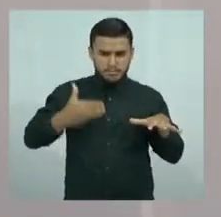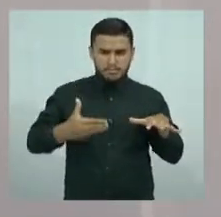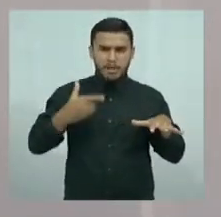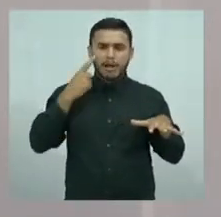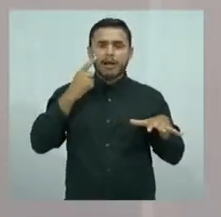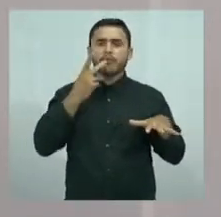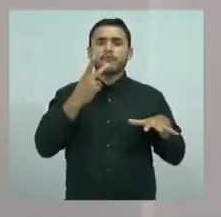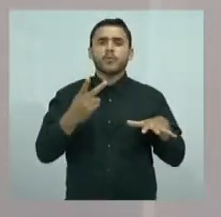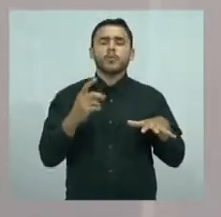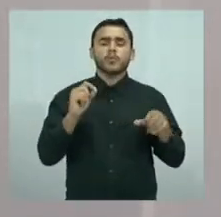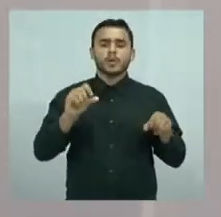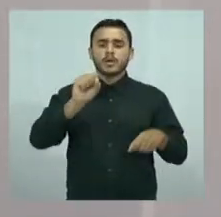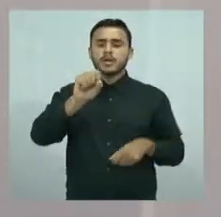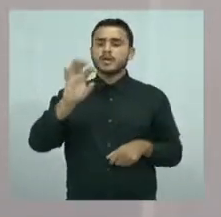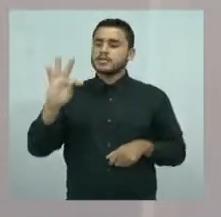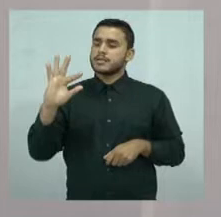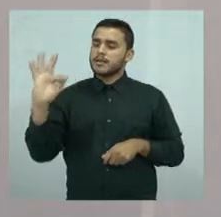6